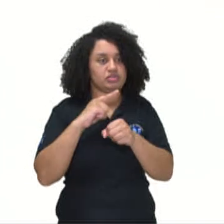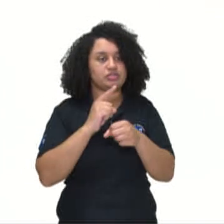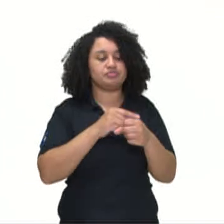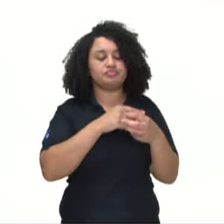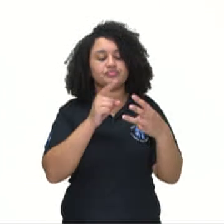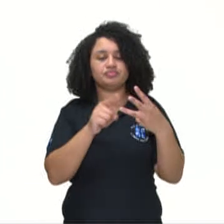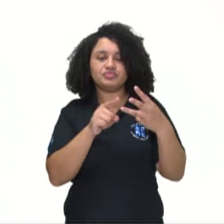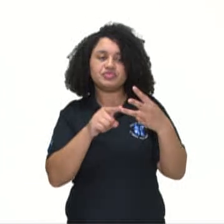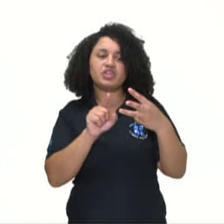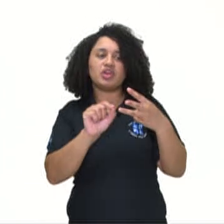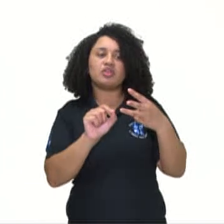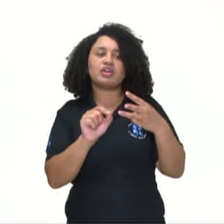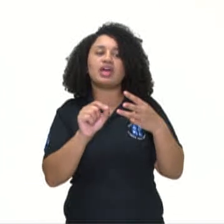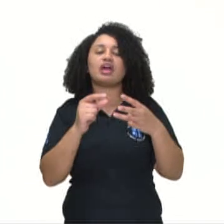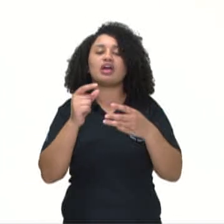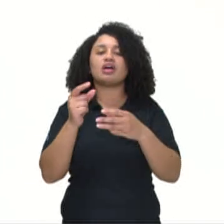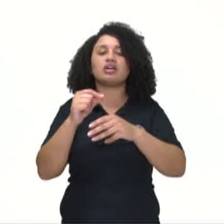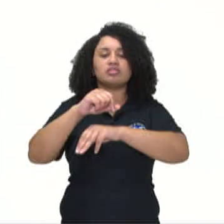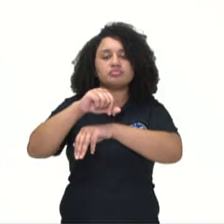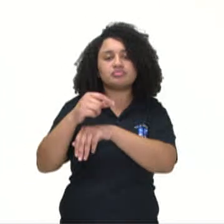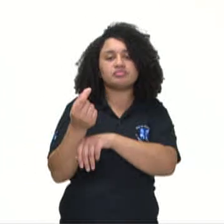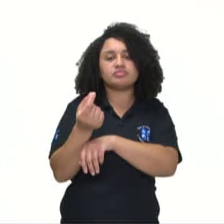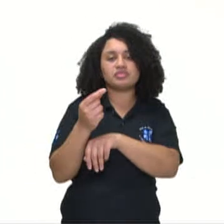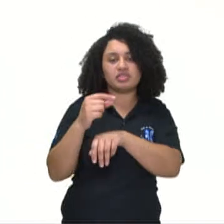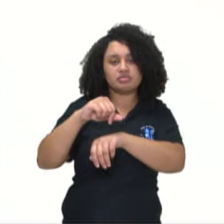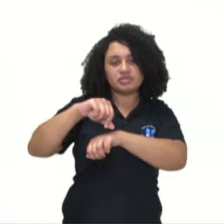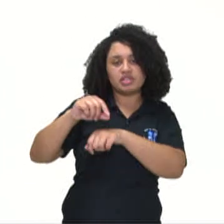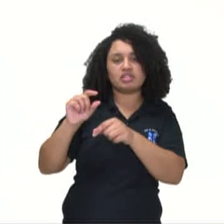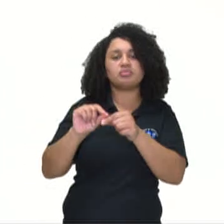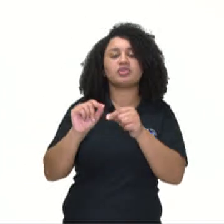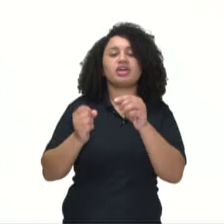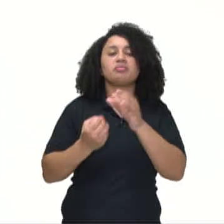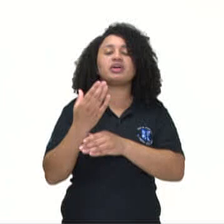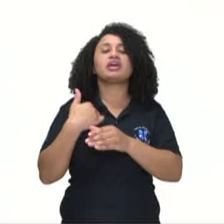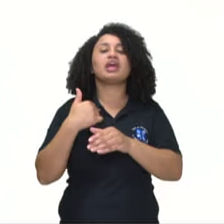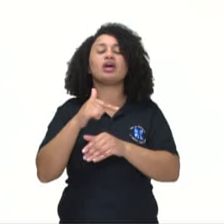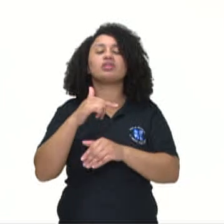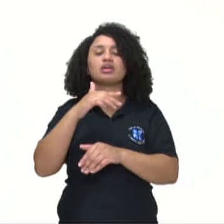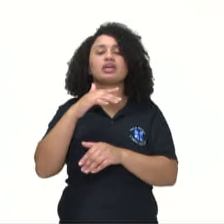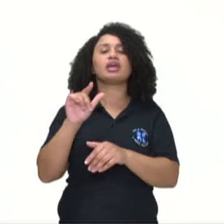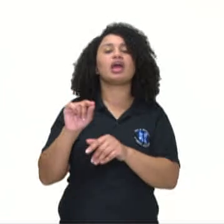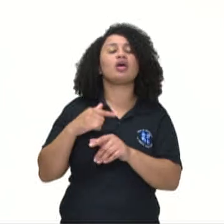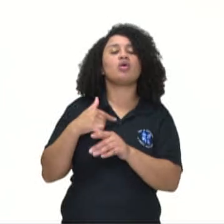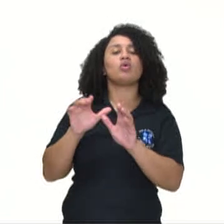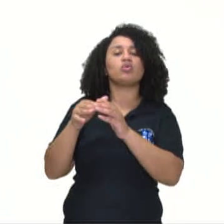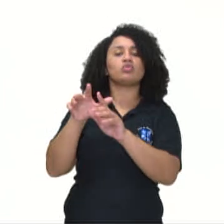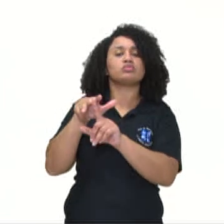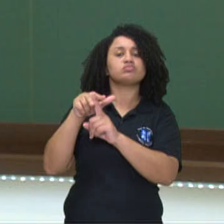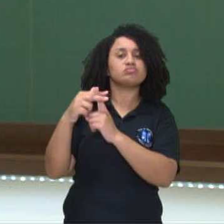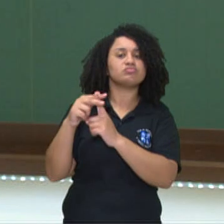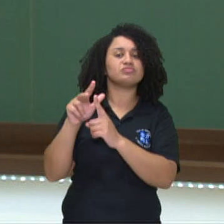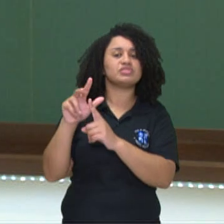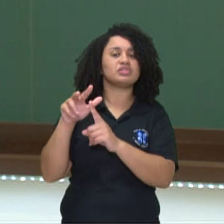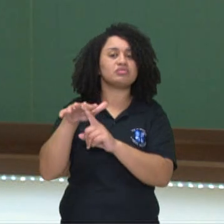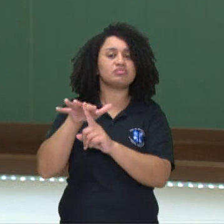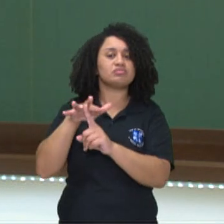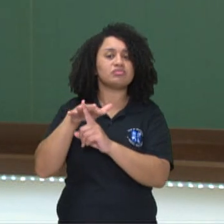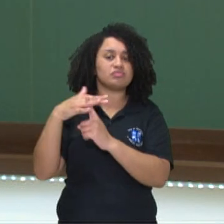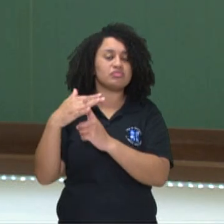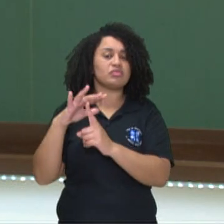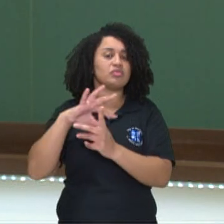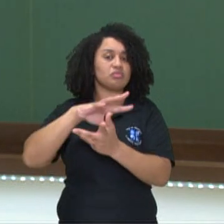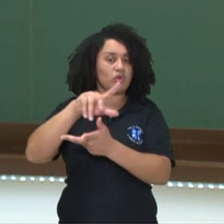capitalismo financeiro foi construído para combater a suposta ameaça socialista soviética no mundo. E aí, alunos, quero